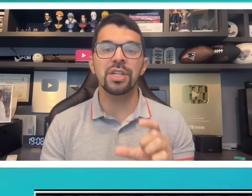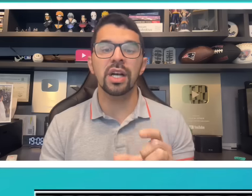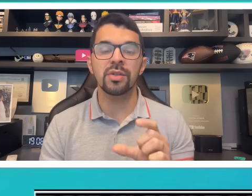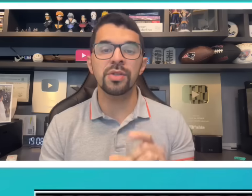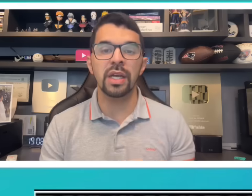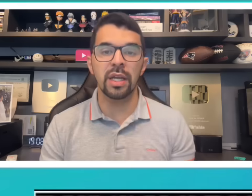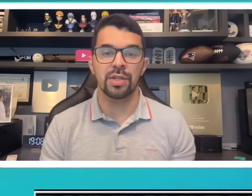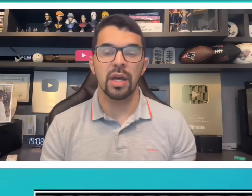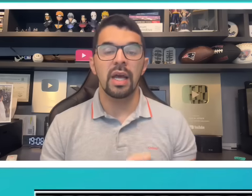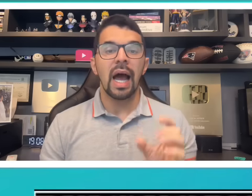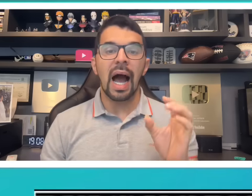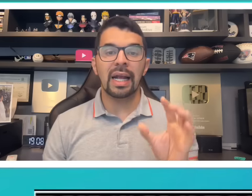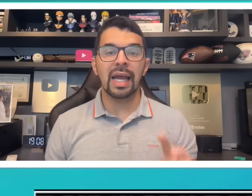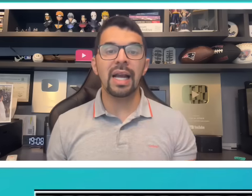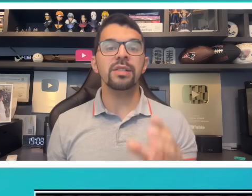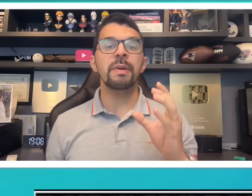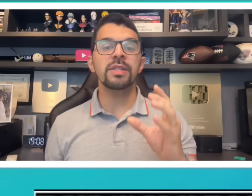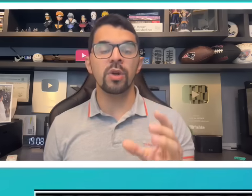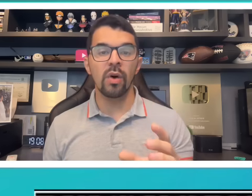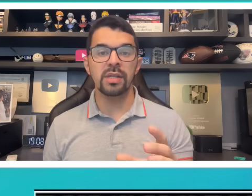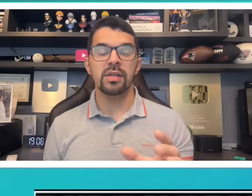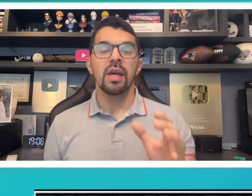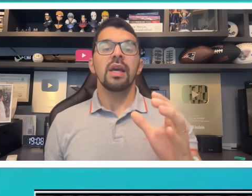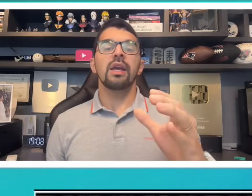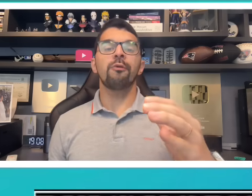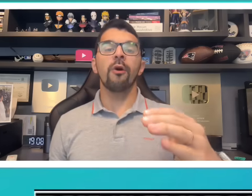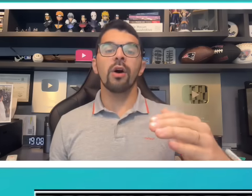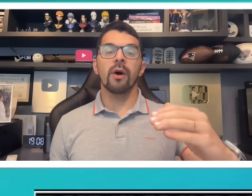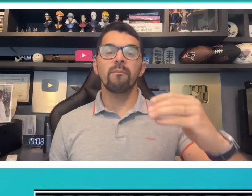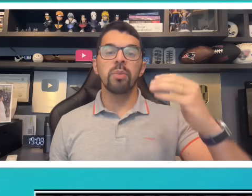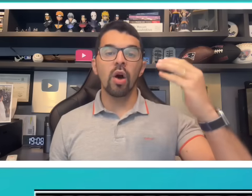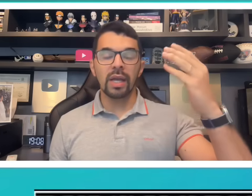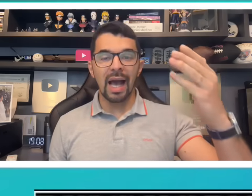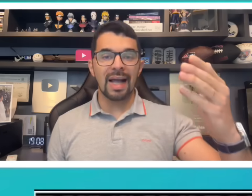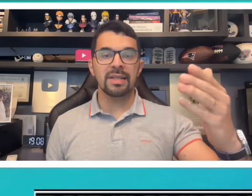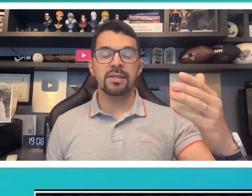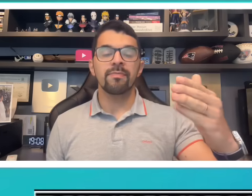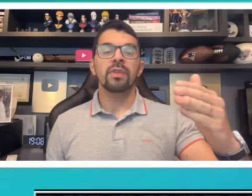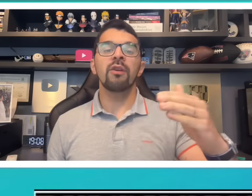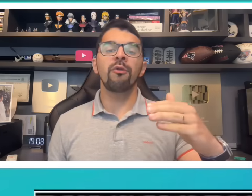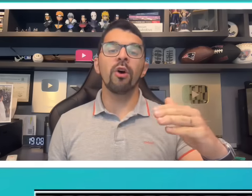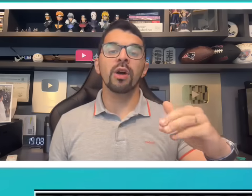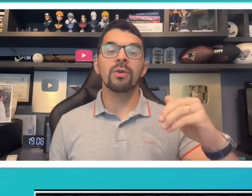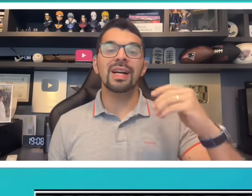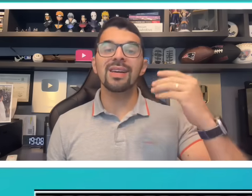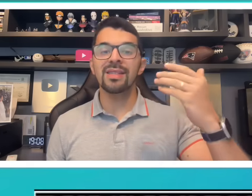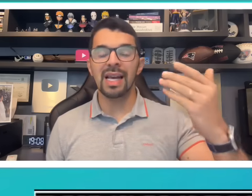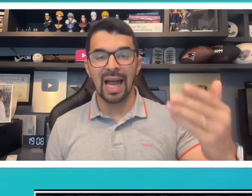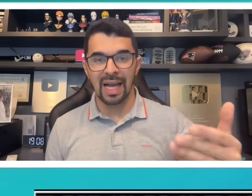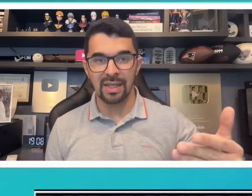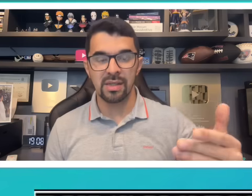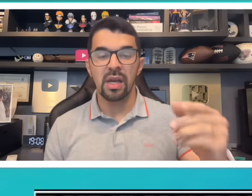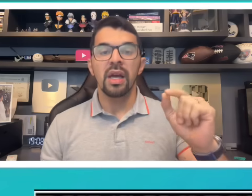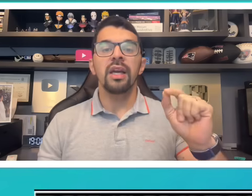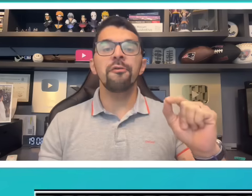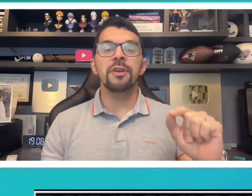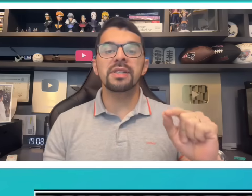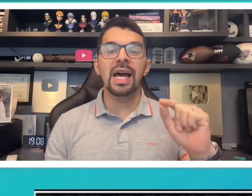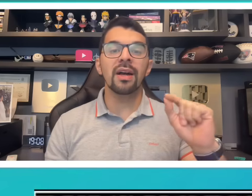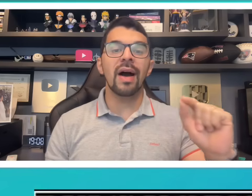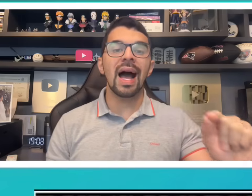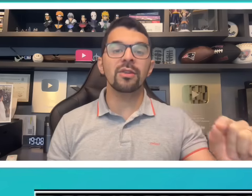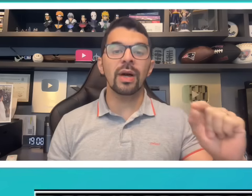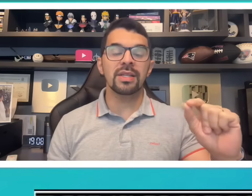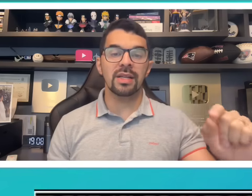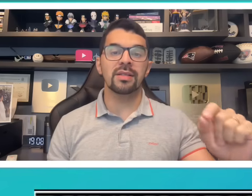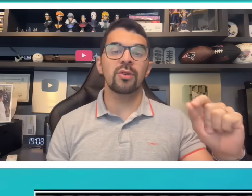está indicando o seguinte, aquelas pessoas que foram bloqueadas, que foram canceladas e